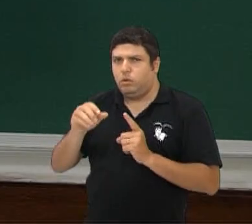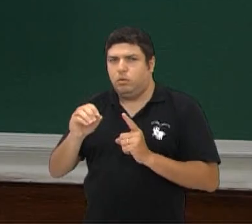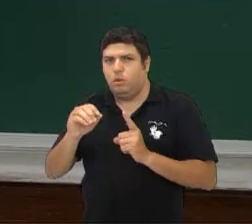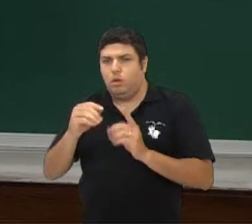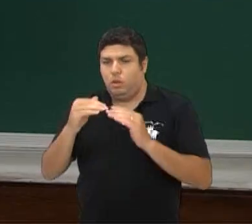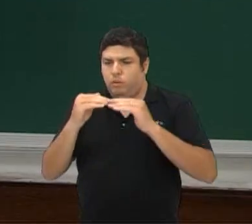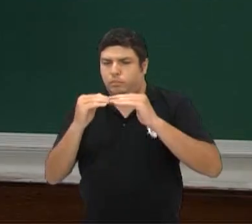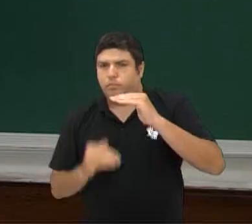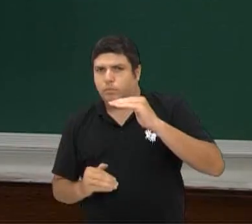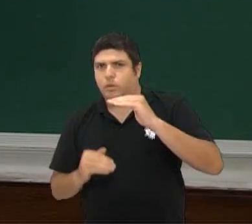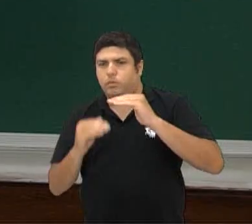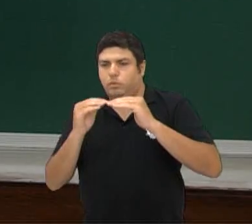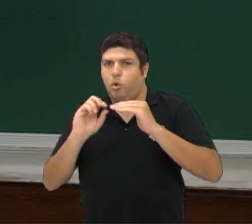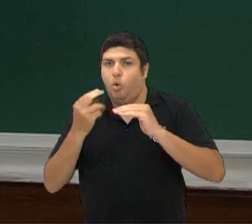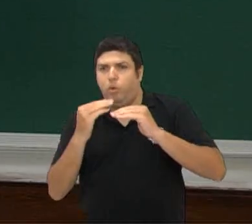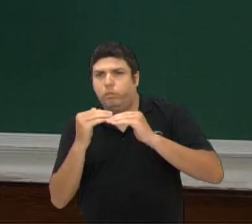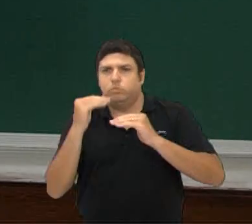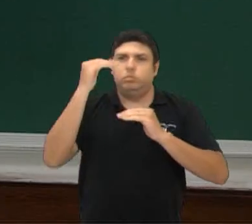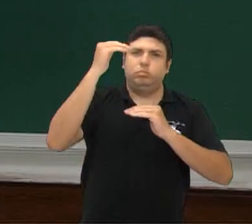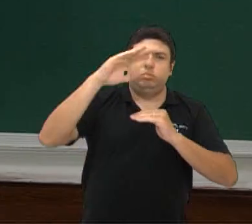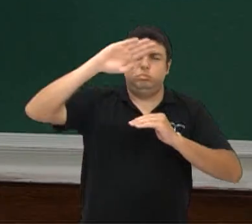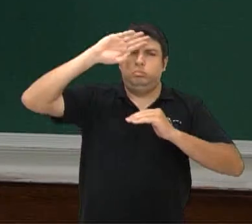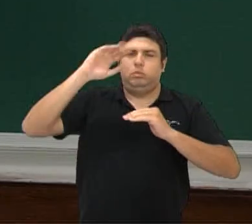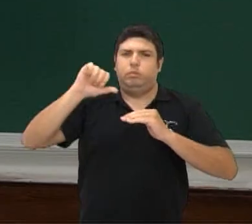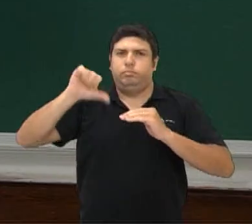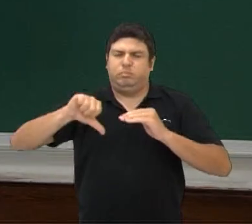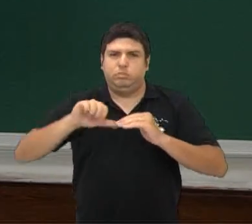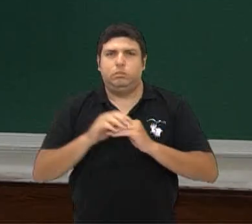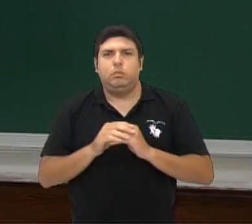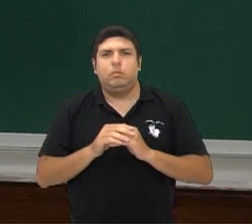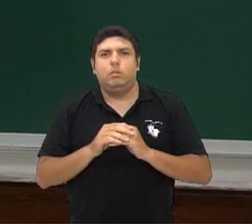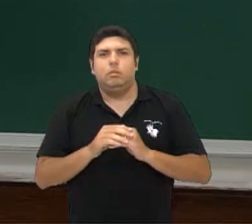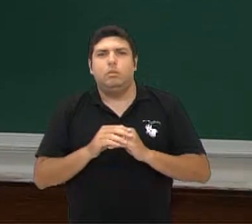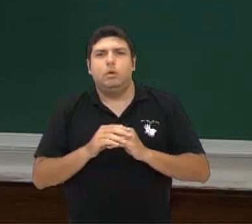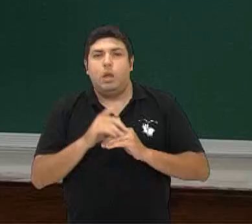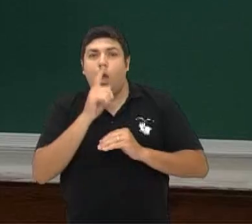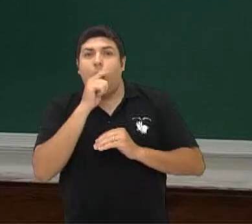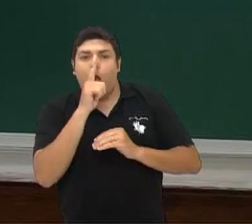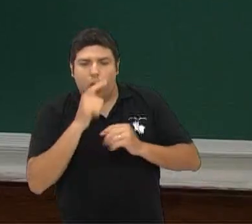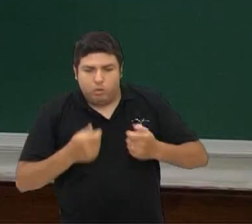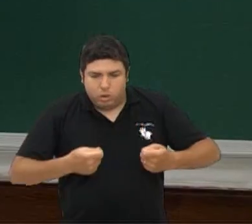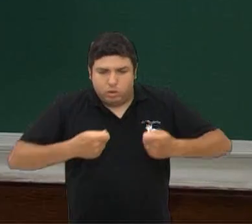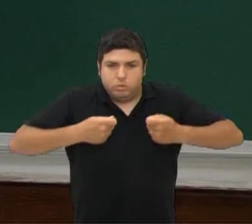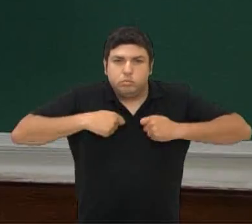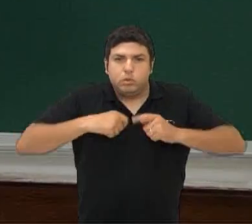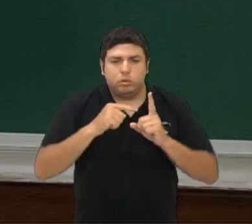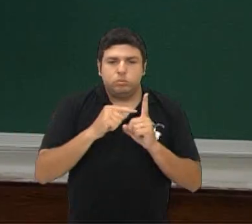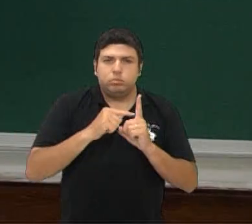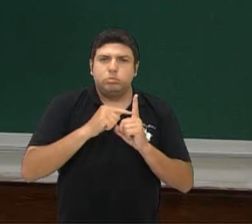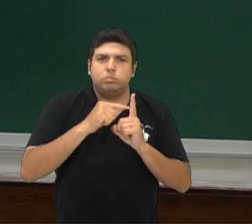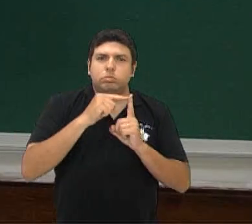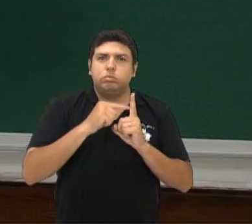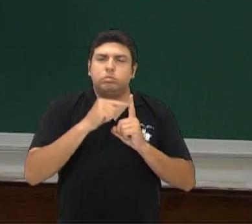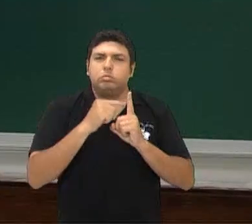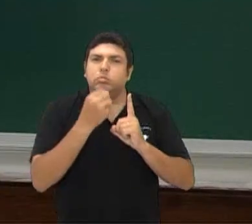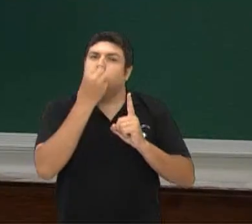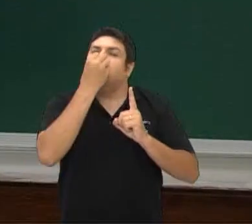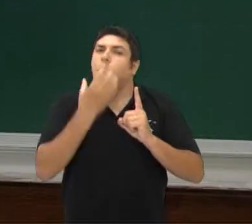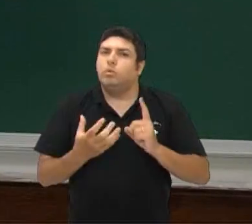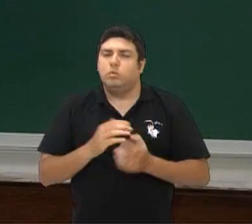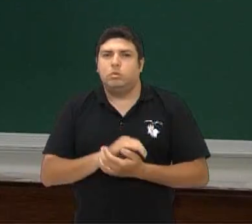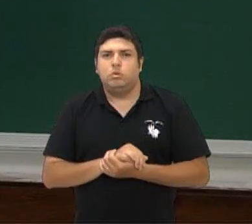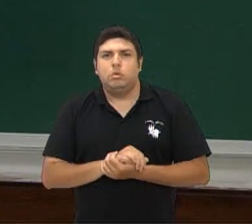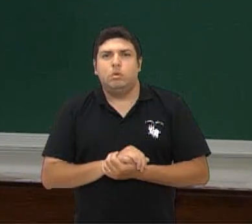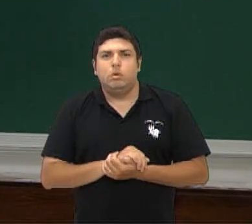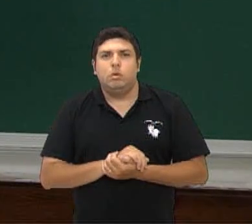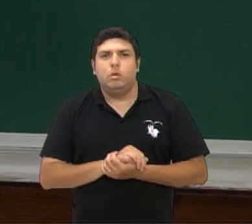é prejudicial. Então a água ela regula a temperatura tanto dos corpos dos seres vivos quanto do planeta. Ela é muito importante. E ela